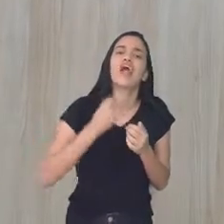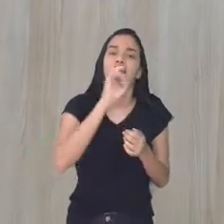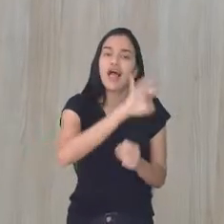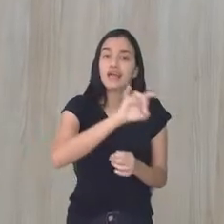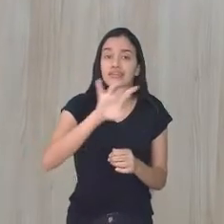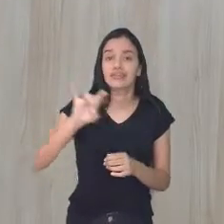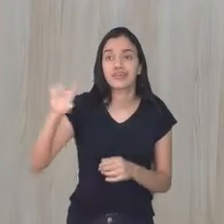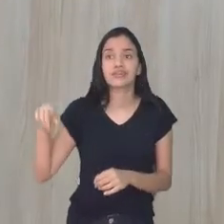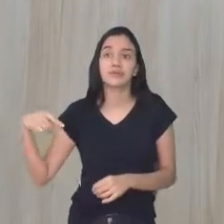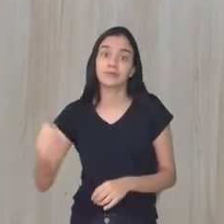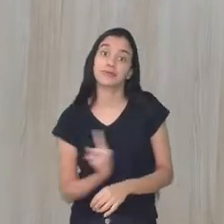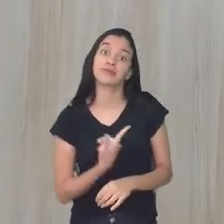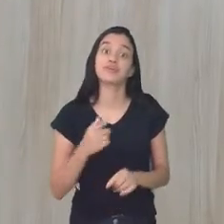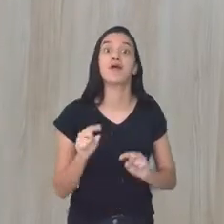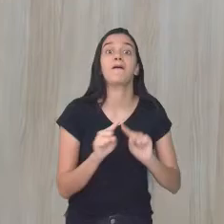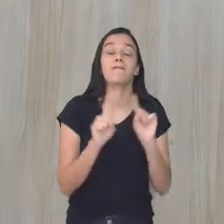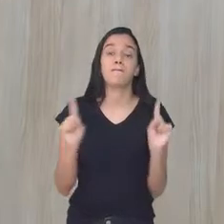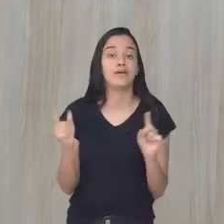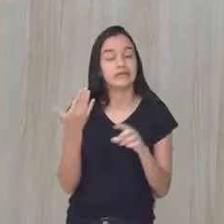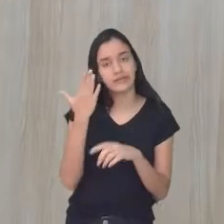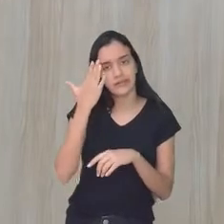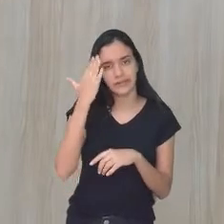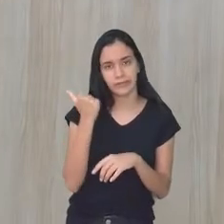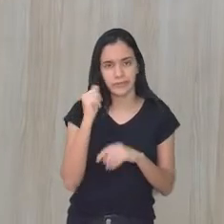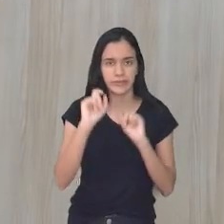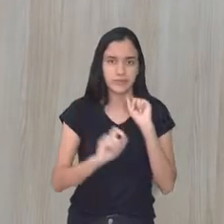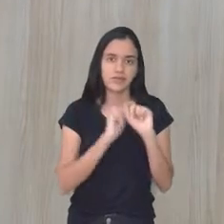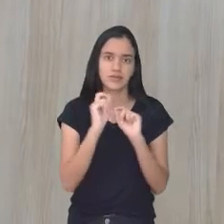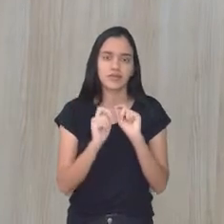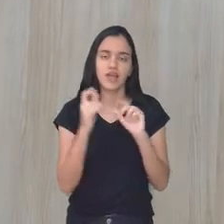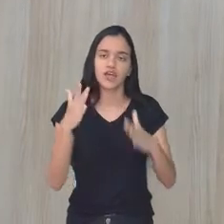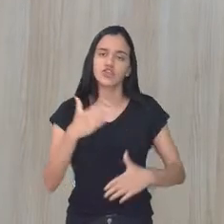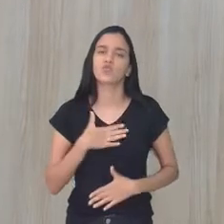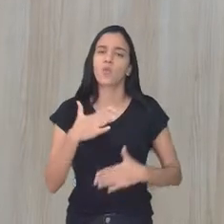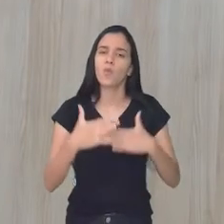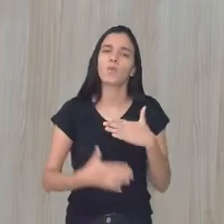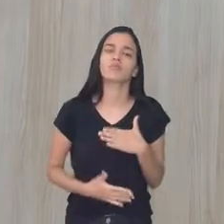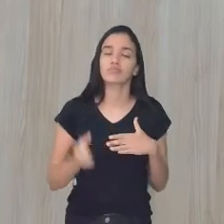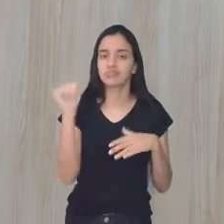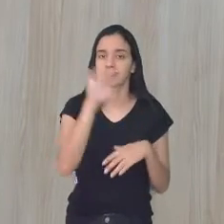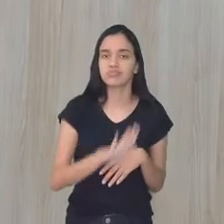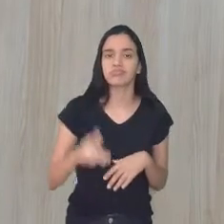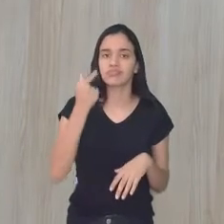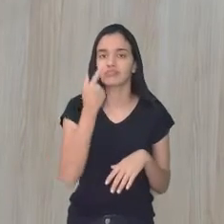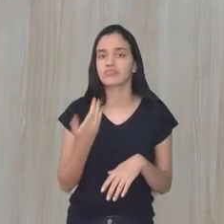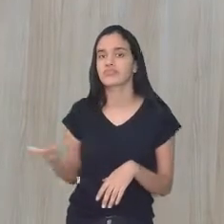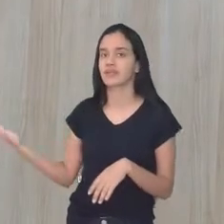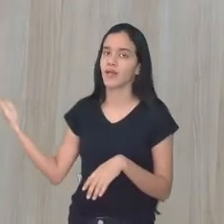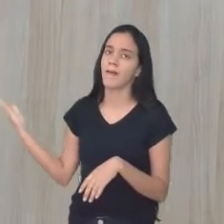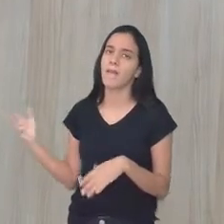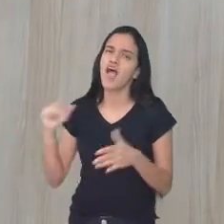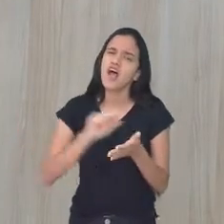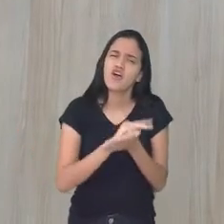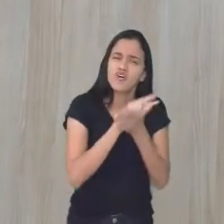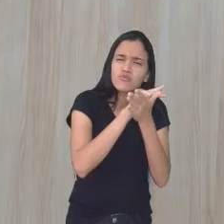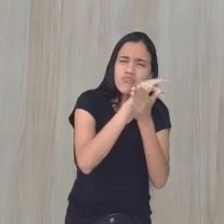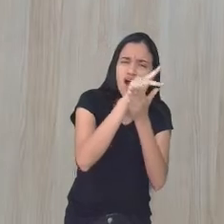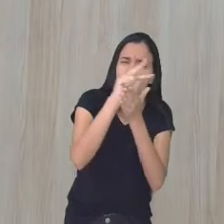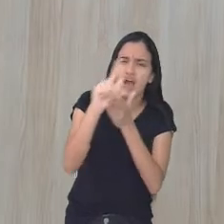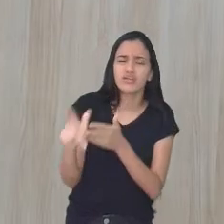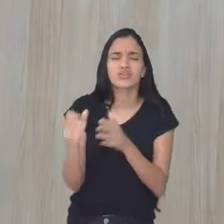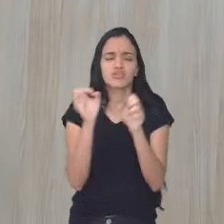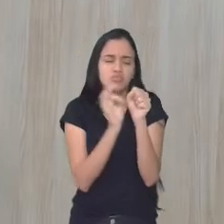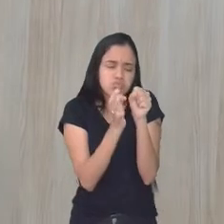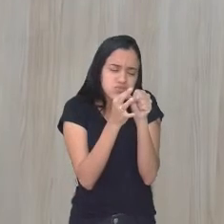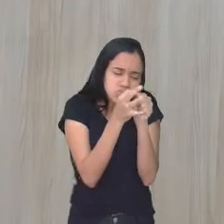cada um de nós. Mas aí a gente sabe que esse corpo ele é formado por uma infinidade de